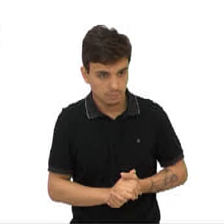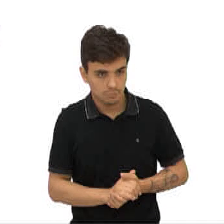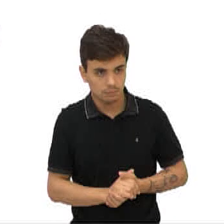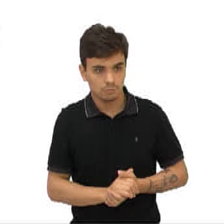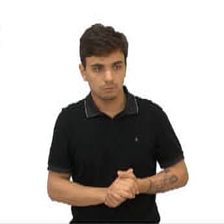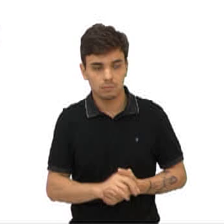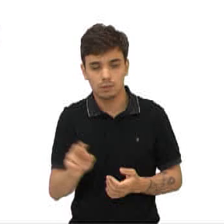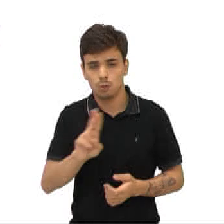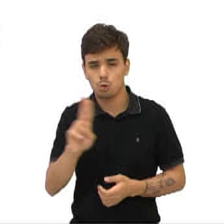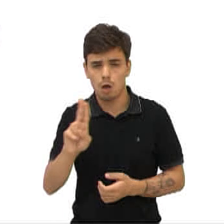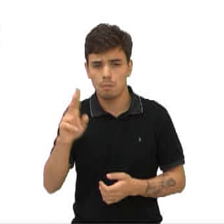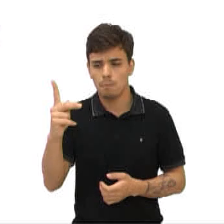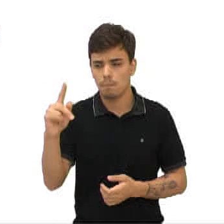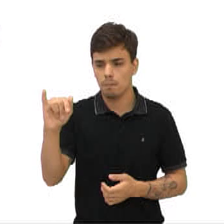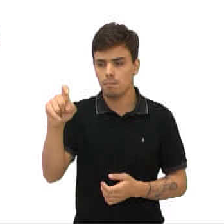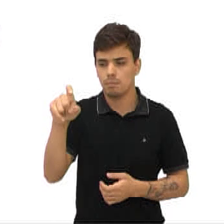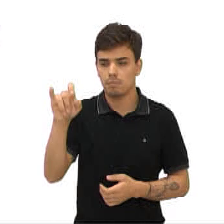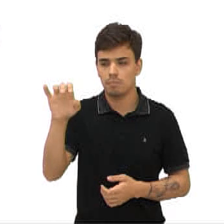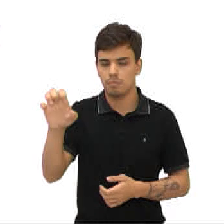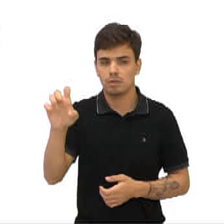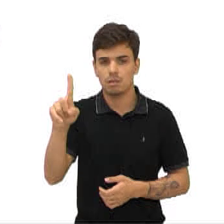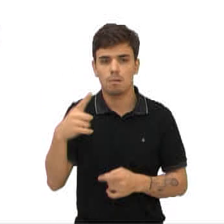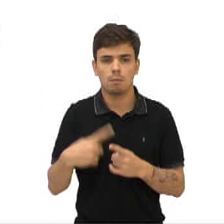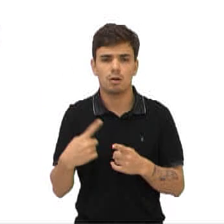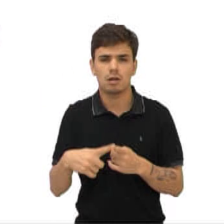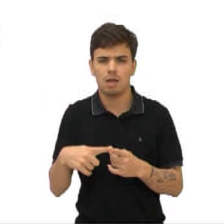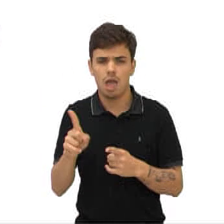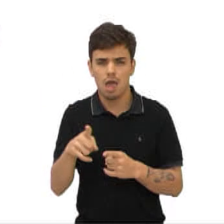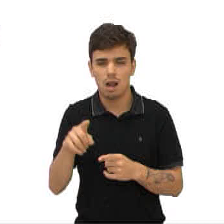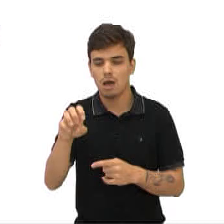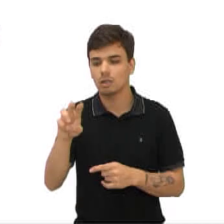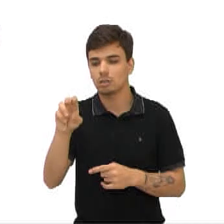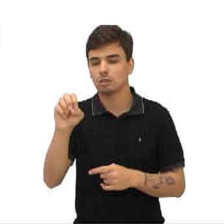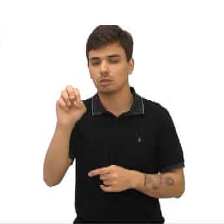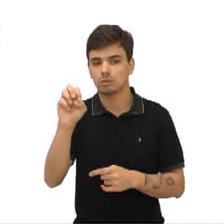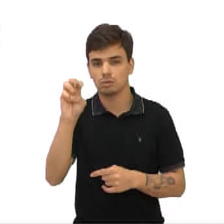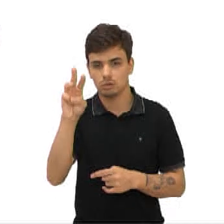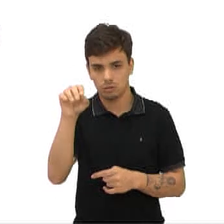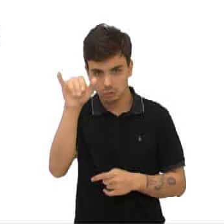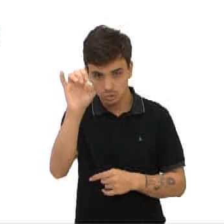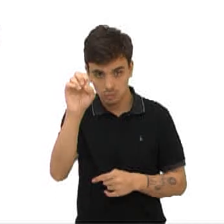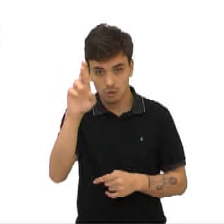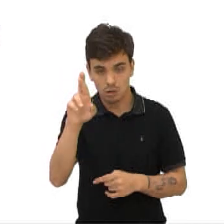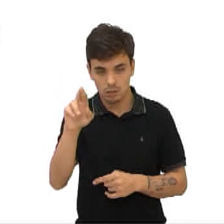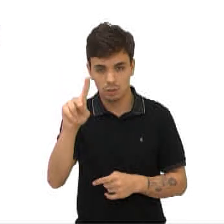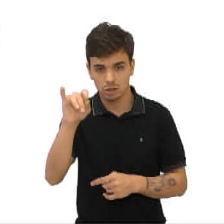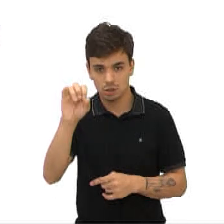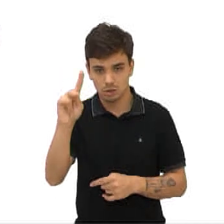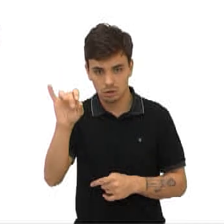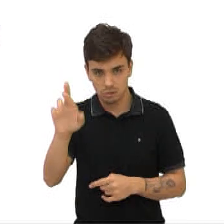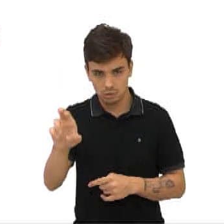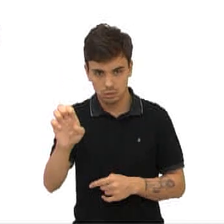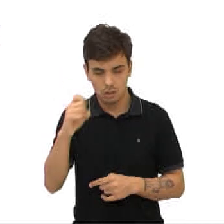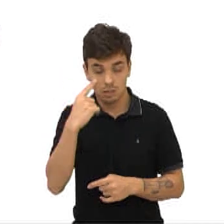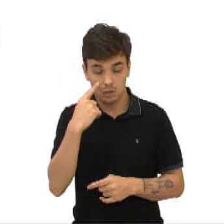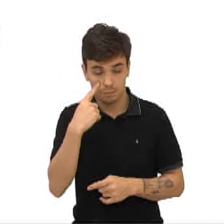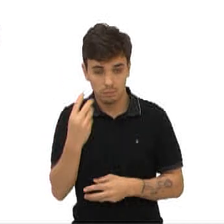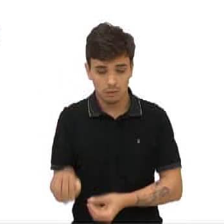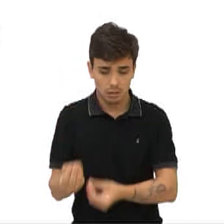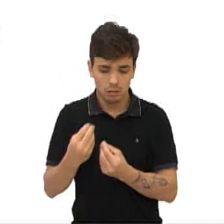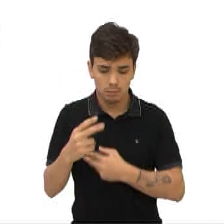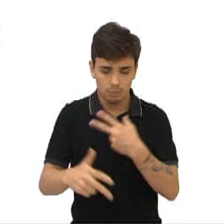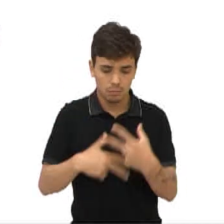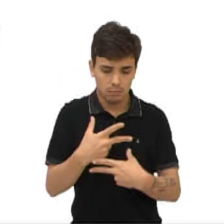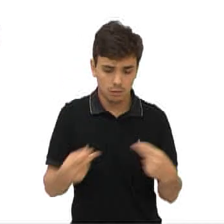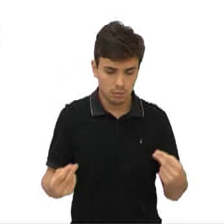Chamava-se Pixie, porque era uma Yorkshire. E quando ao nascer me foi dada de presente, única fêmea